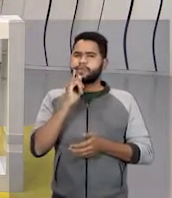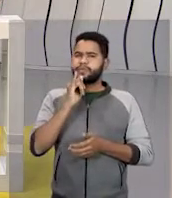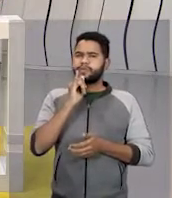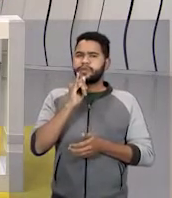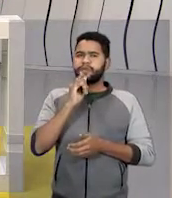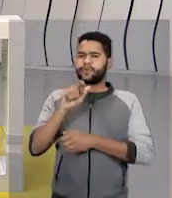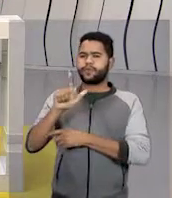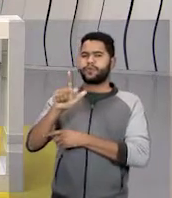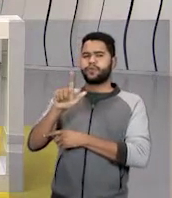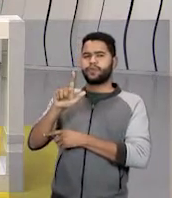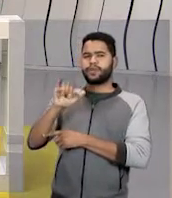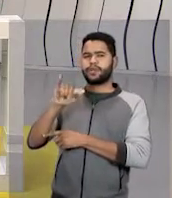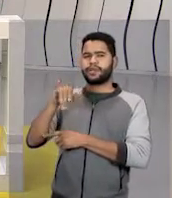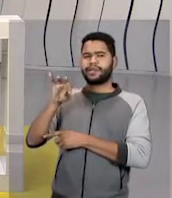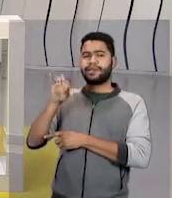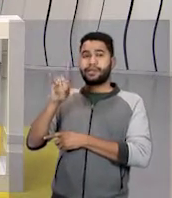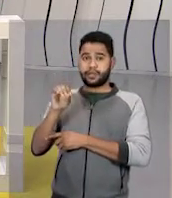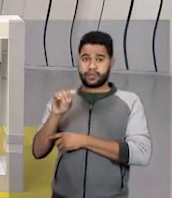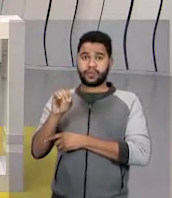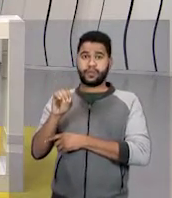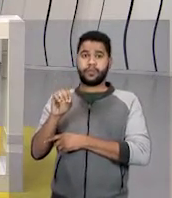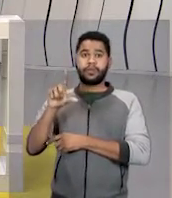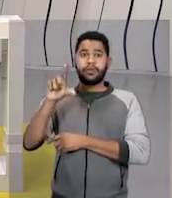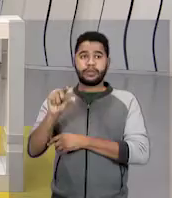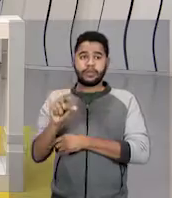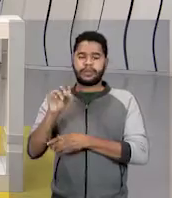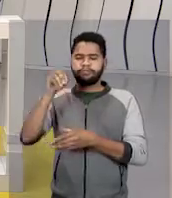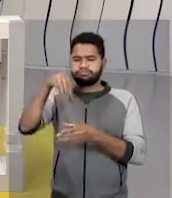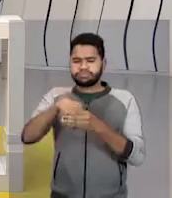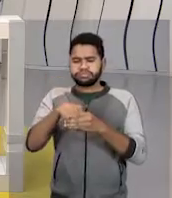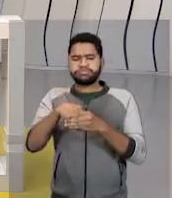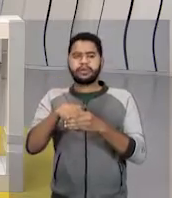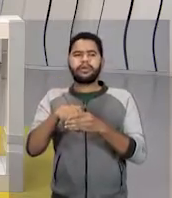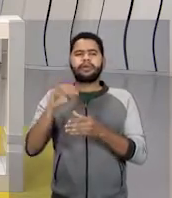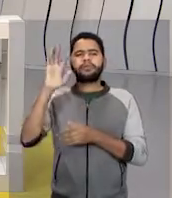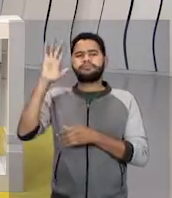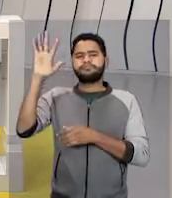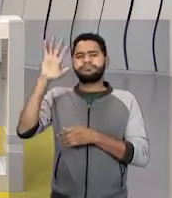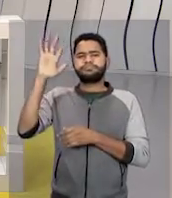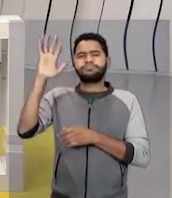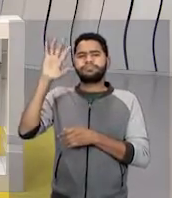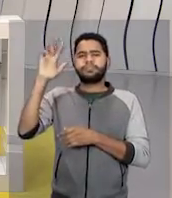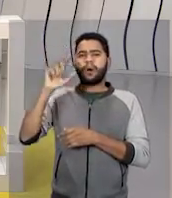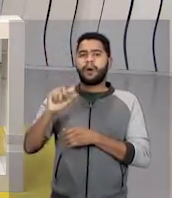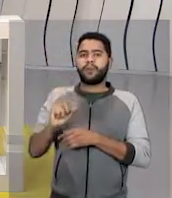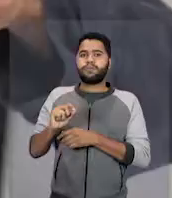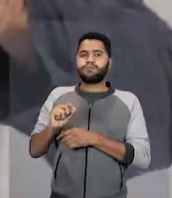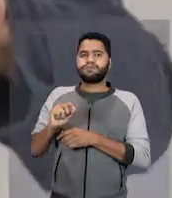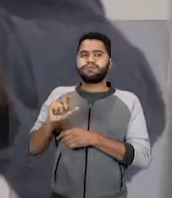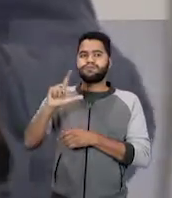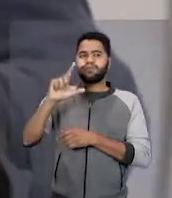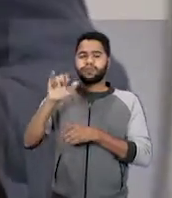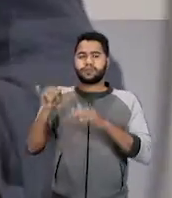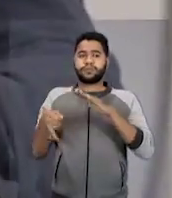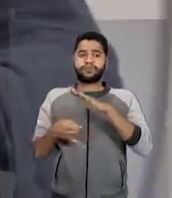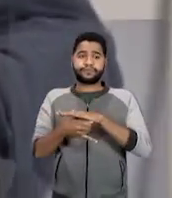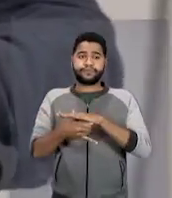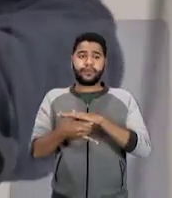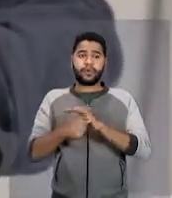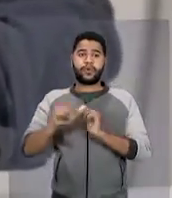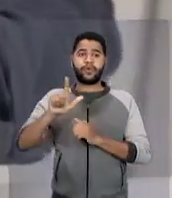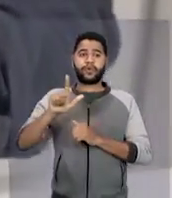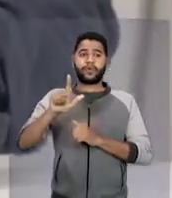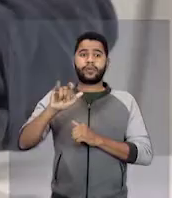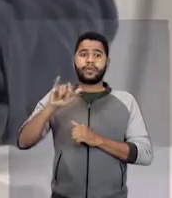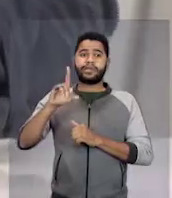um líquido dentro de um recipiente, por exemplo, você vai imaginar que ele está sendo aquecido na parte de baixo. E o líquido que